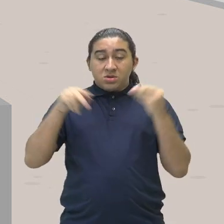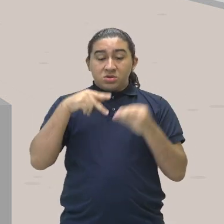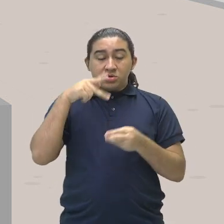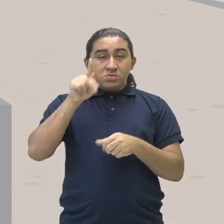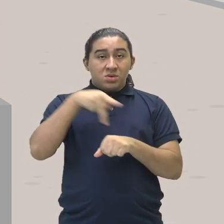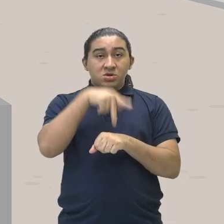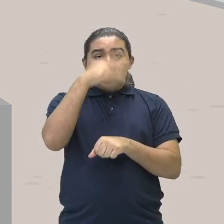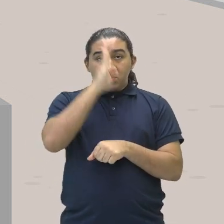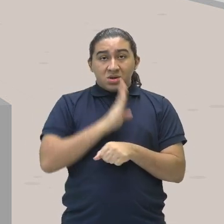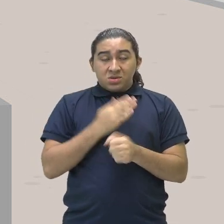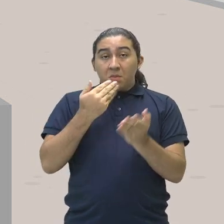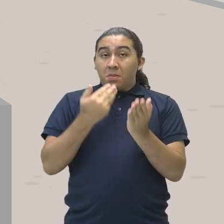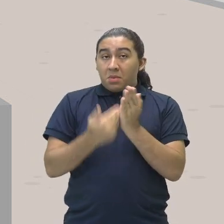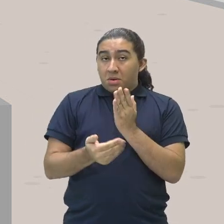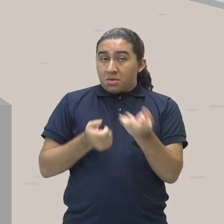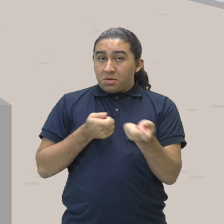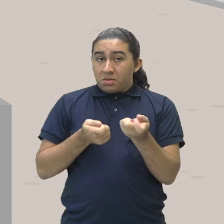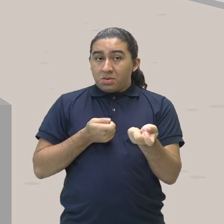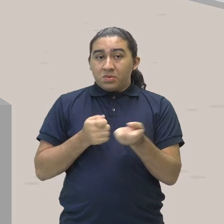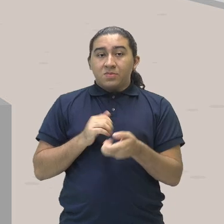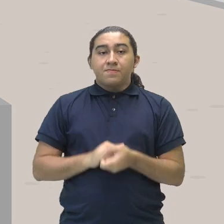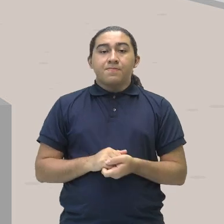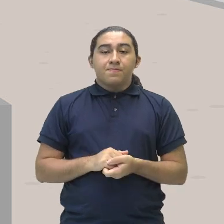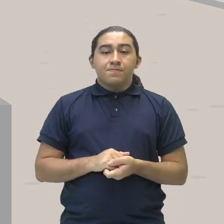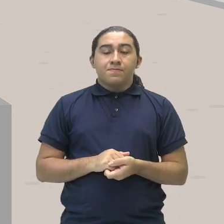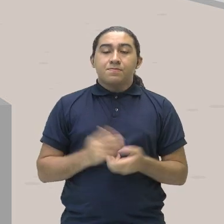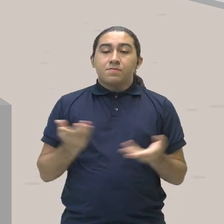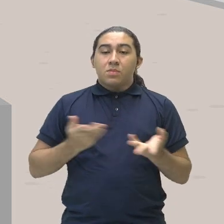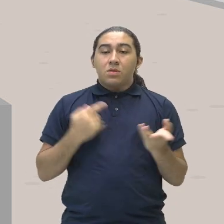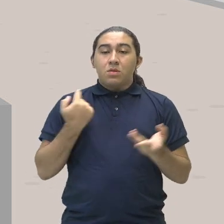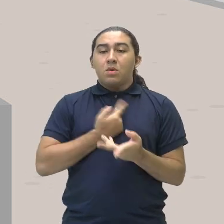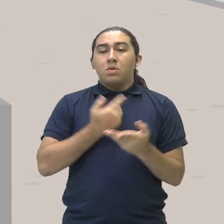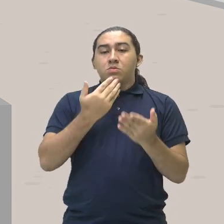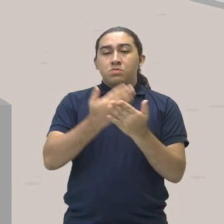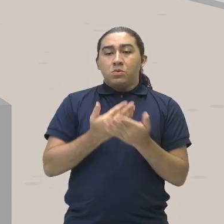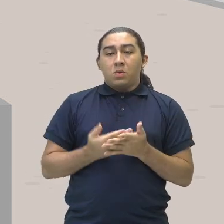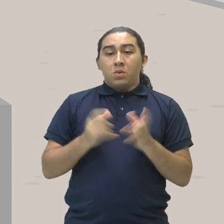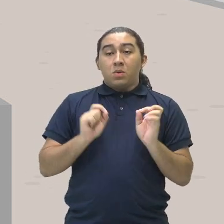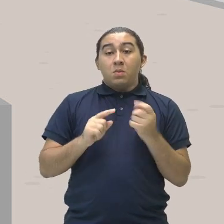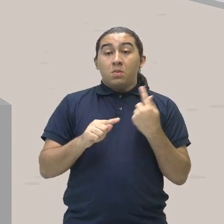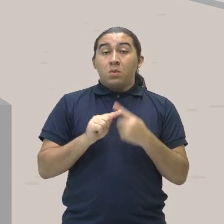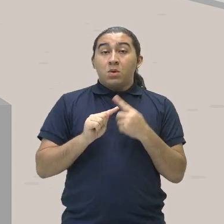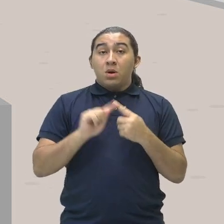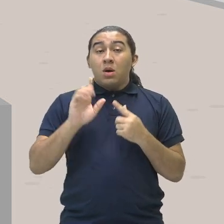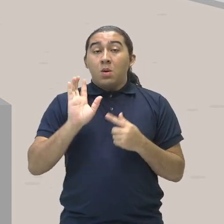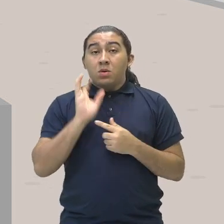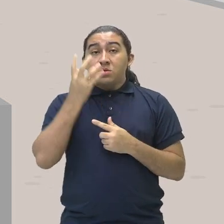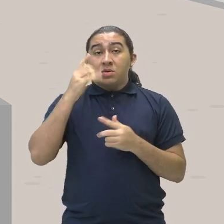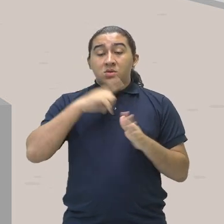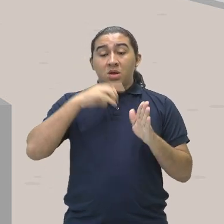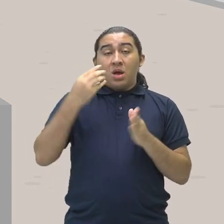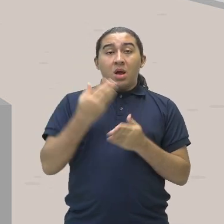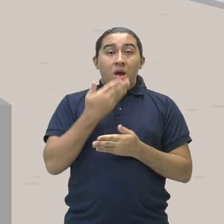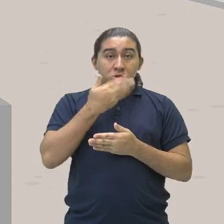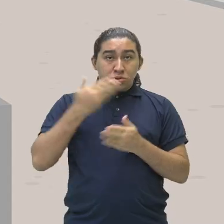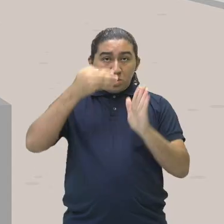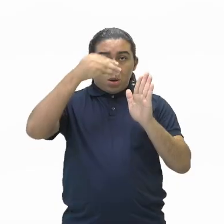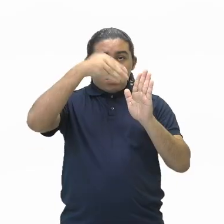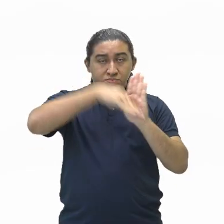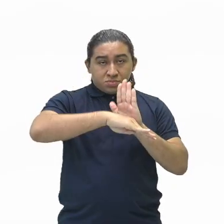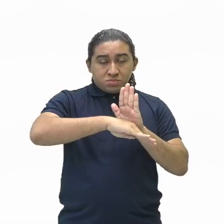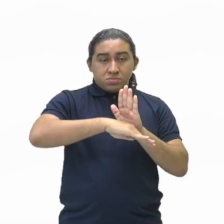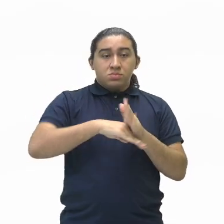Brasil. Então, a gente vai ver, a partir de agora, os motivos da crise da produção açucareira no